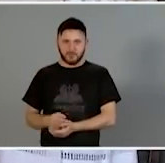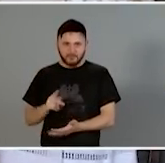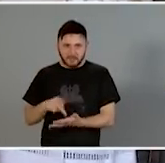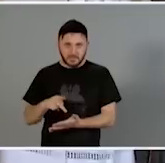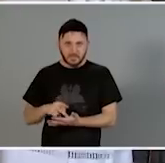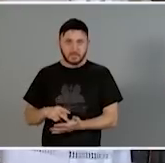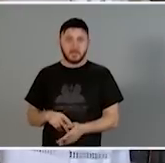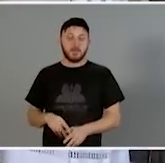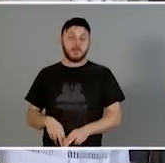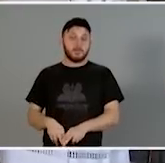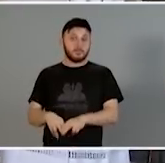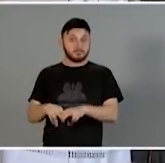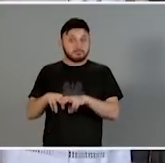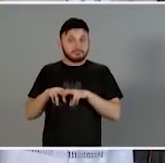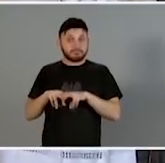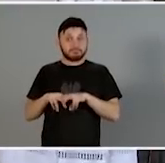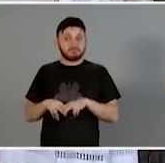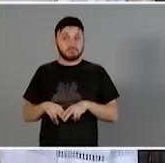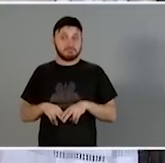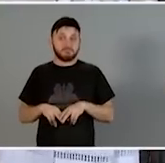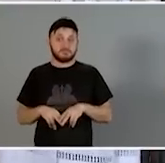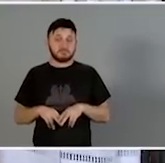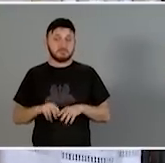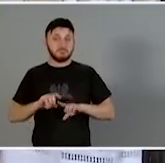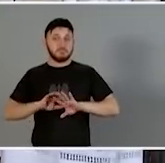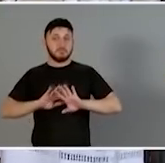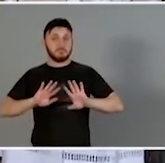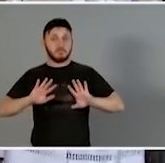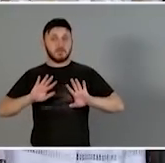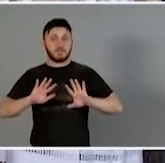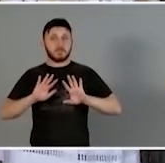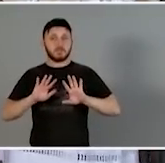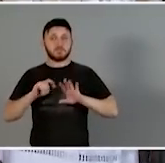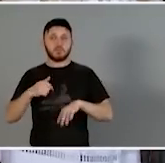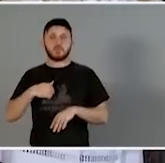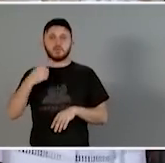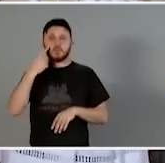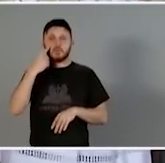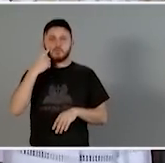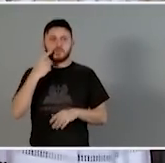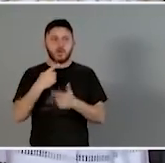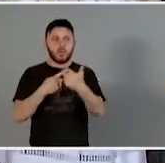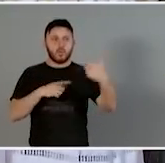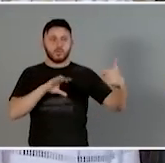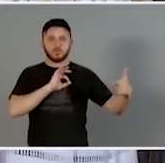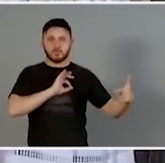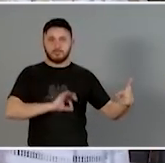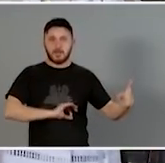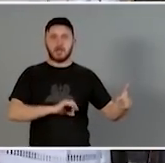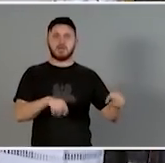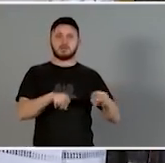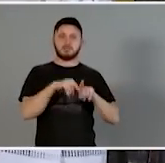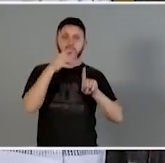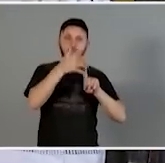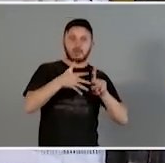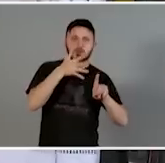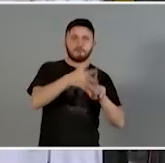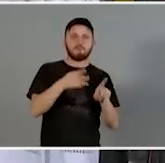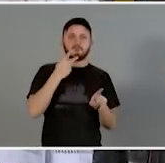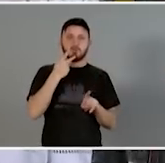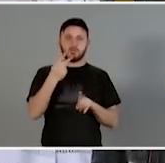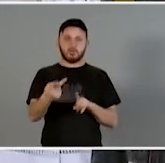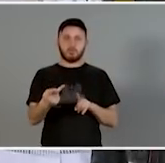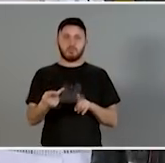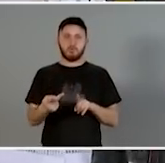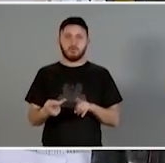Porém, o que eu ouvia dessa partilha dos outros fardos mais pesados que o meu,